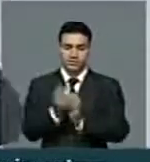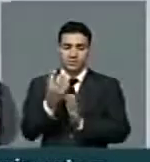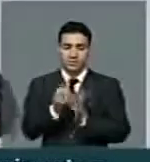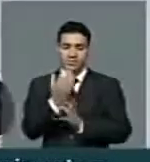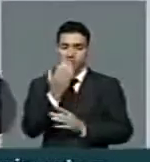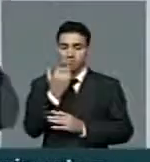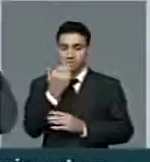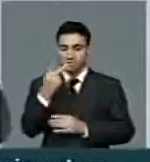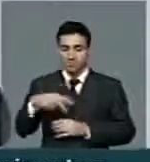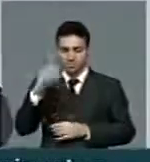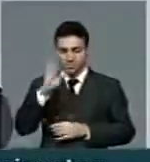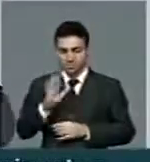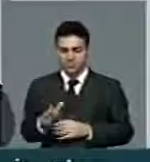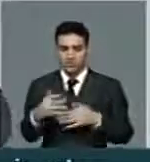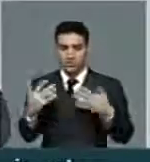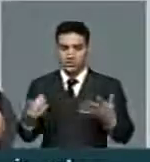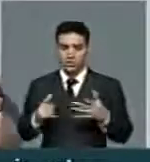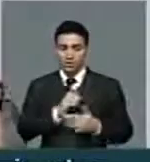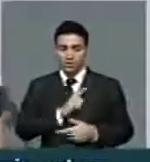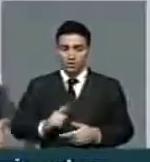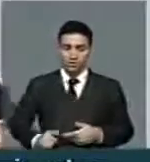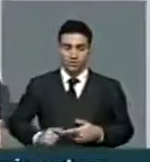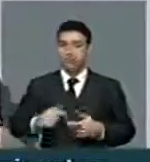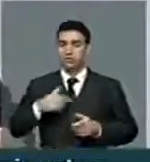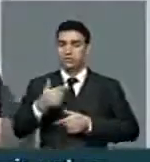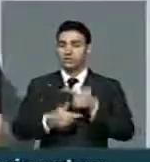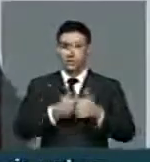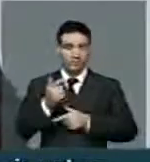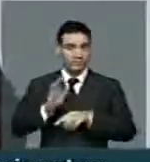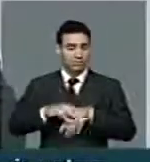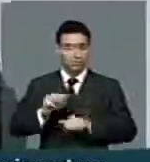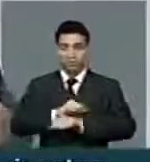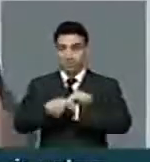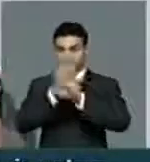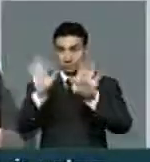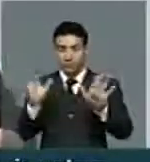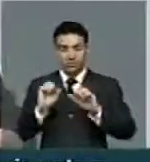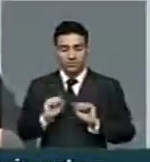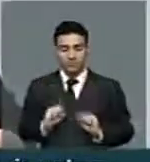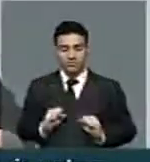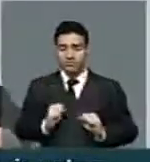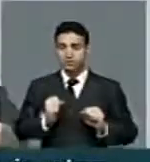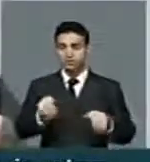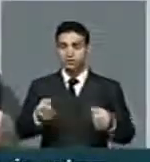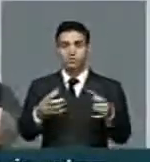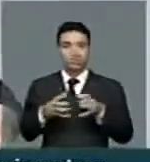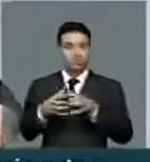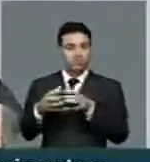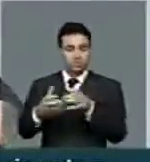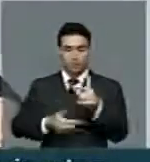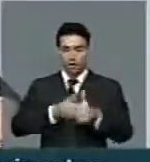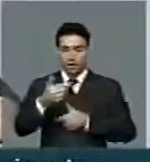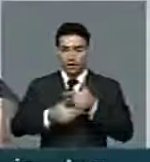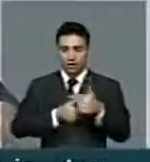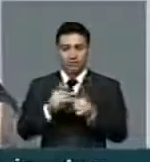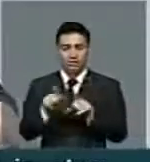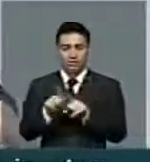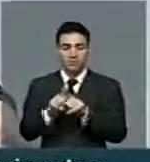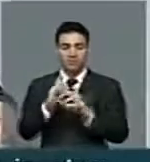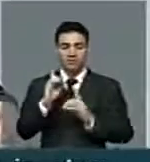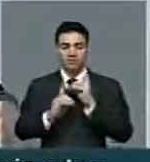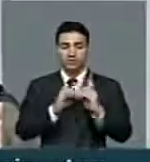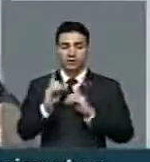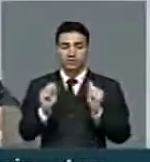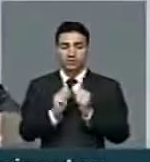país. Então, o governo está trabalhando com a maior transparência possível, um esforço monumental das equipes e um diálogo intenso